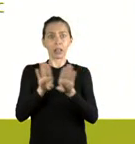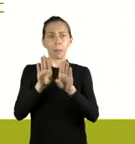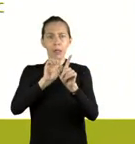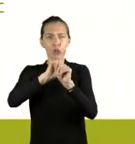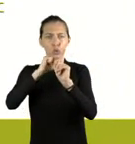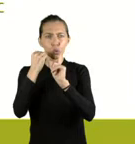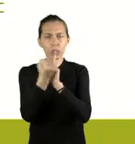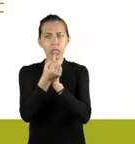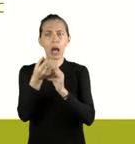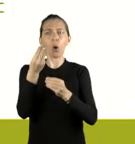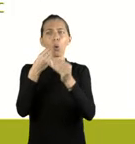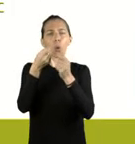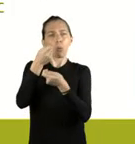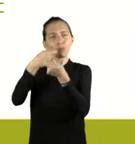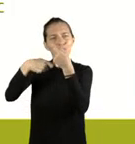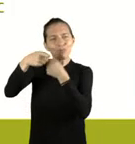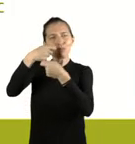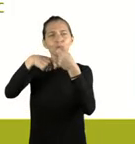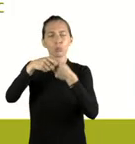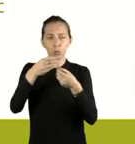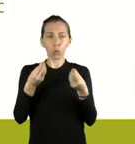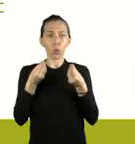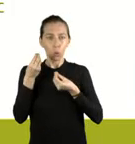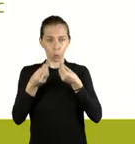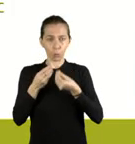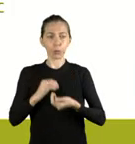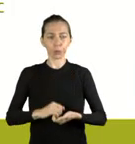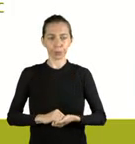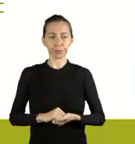gente vai conseguir controlar, em que ano e tudo mais.